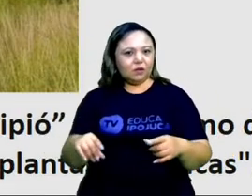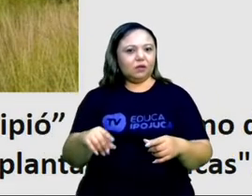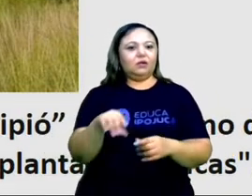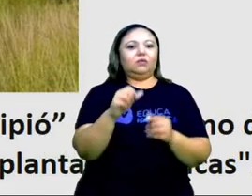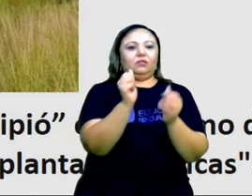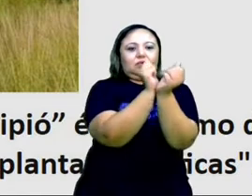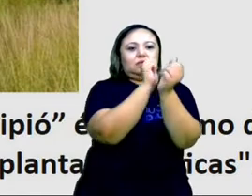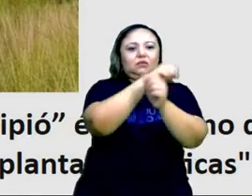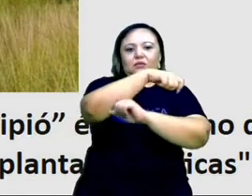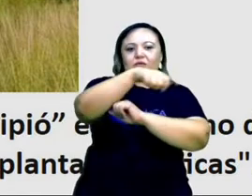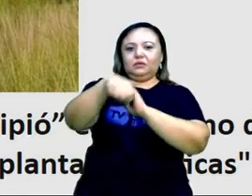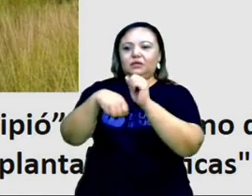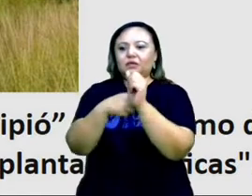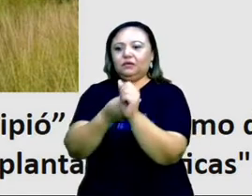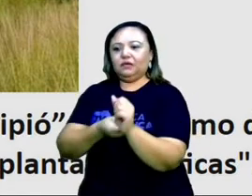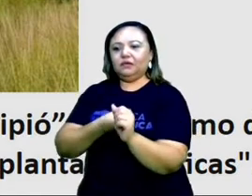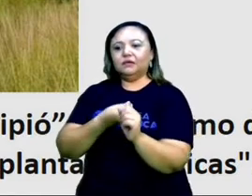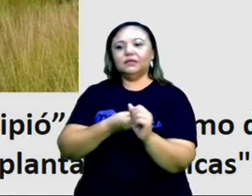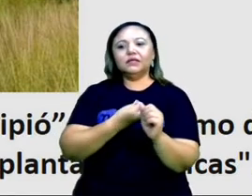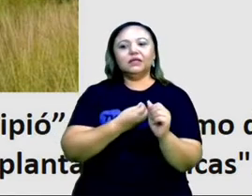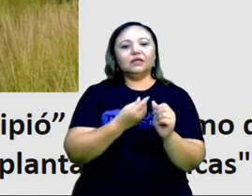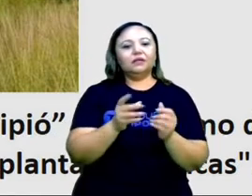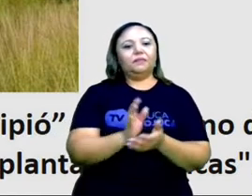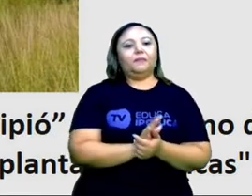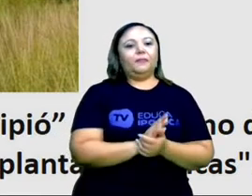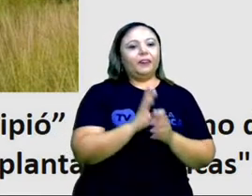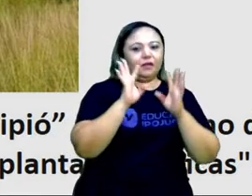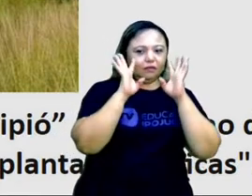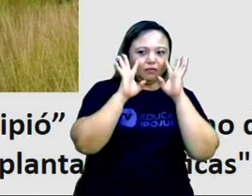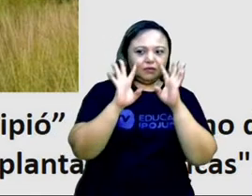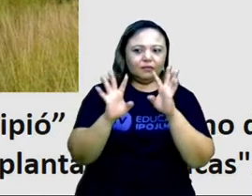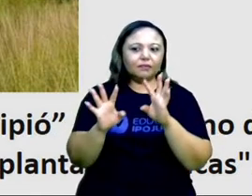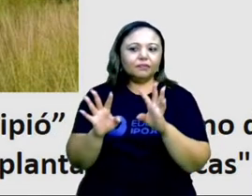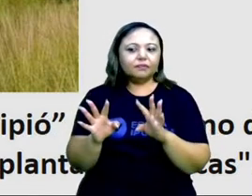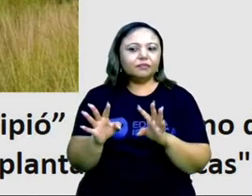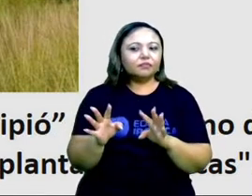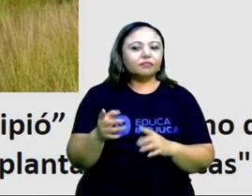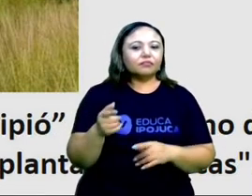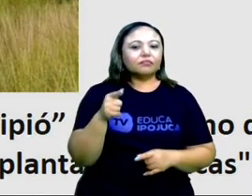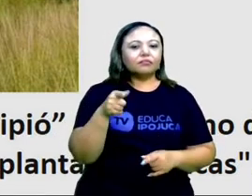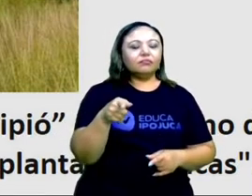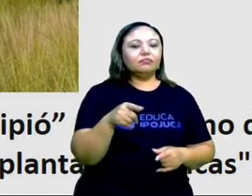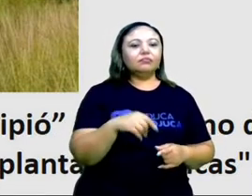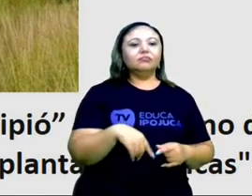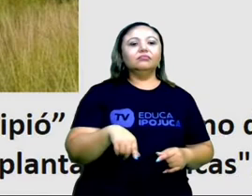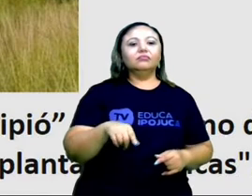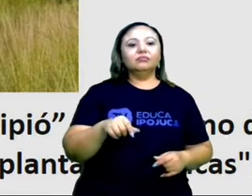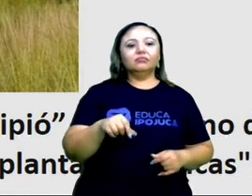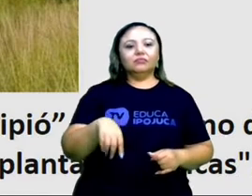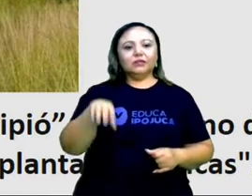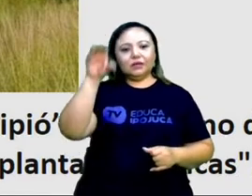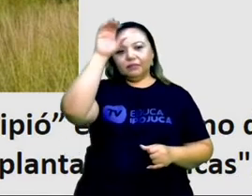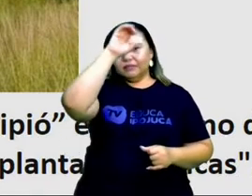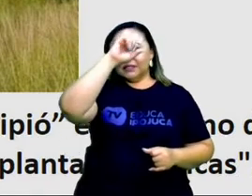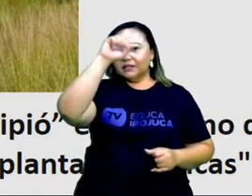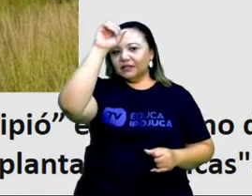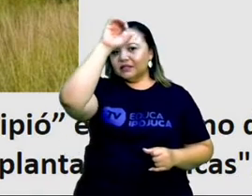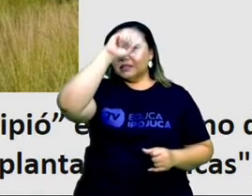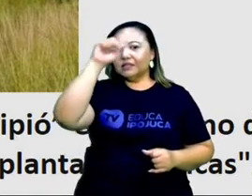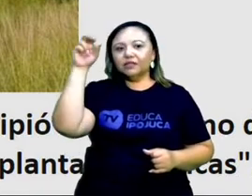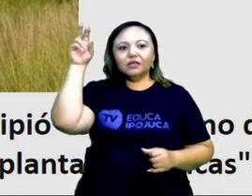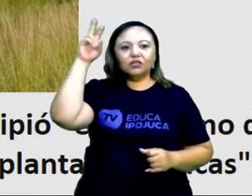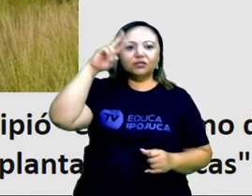fábrica. E nós podemos observar esses pontos e, por si só,